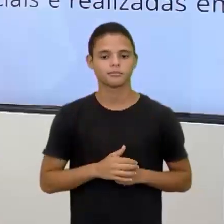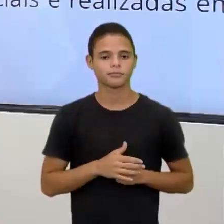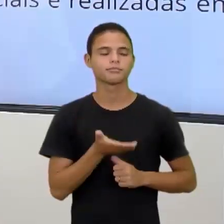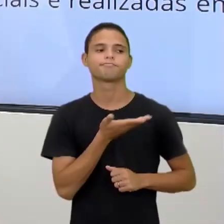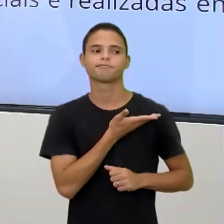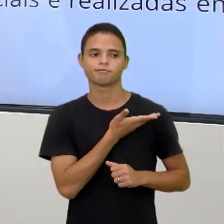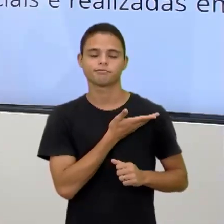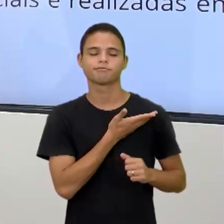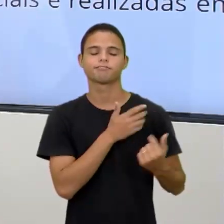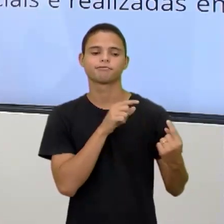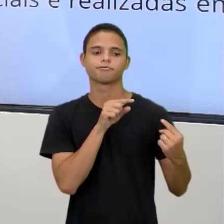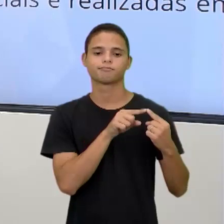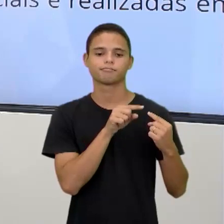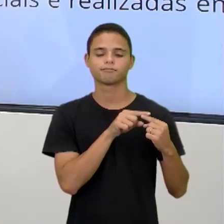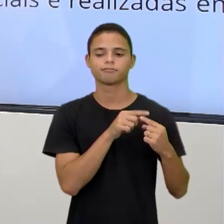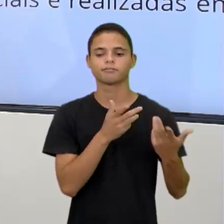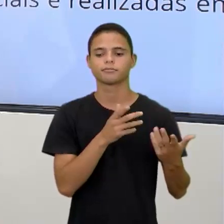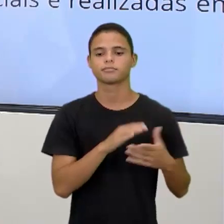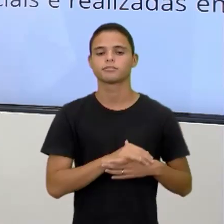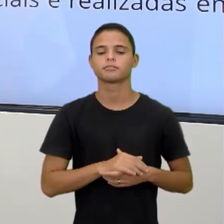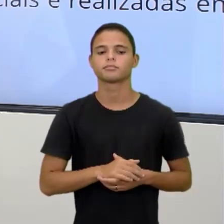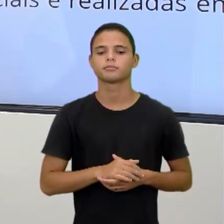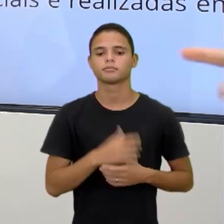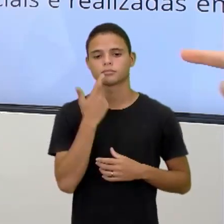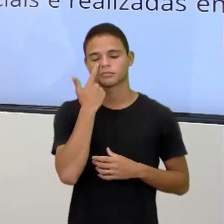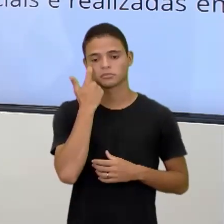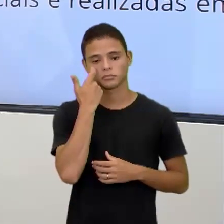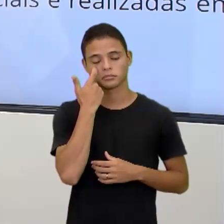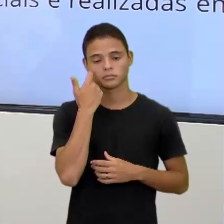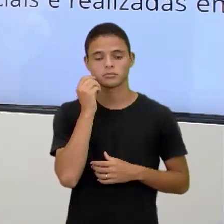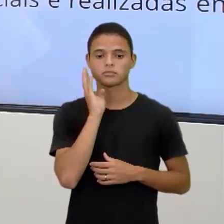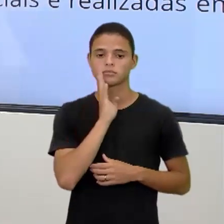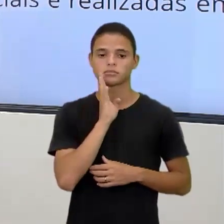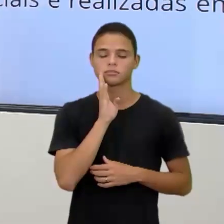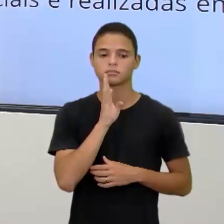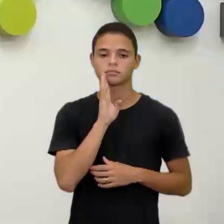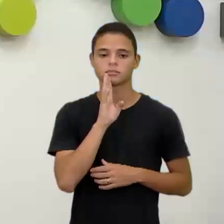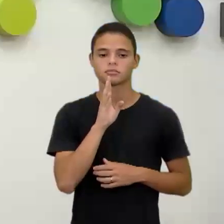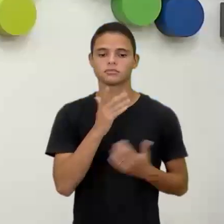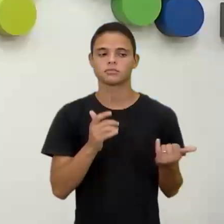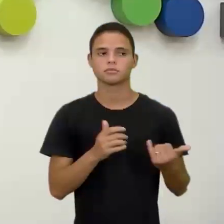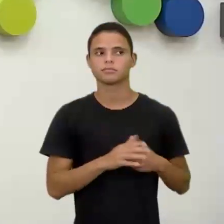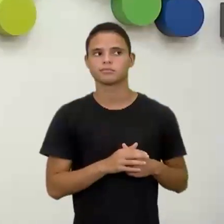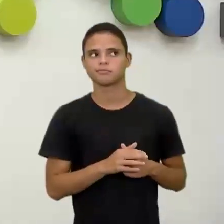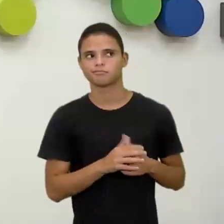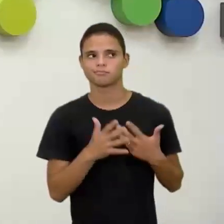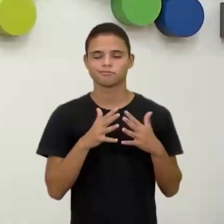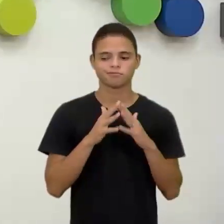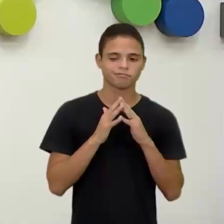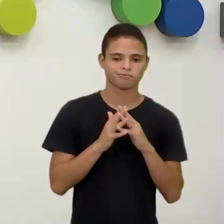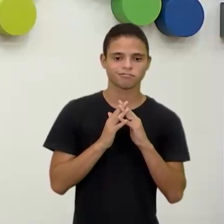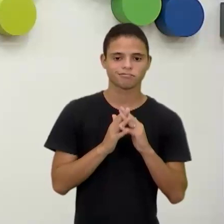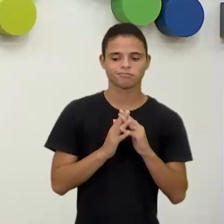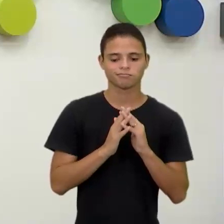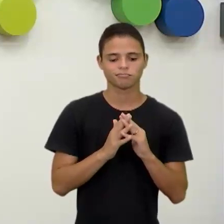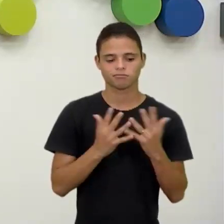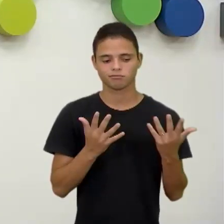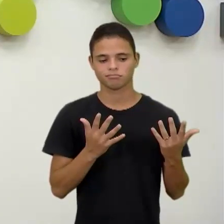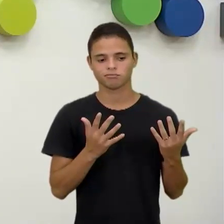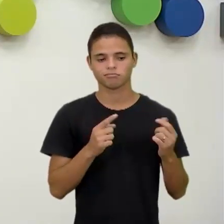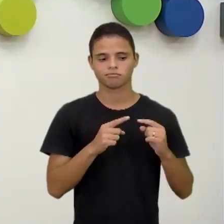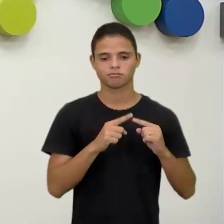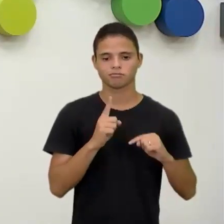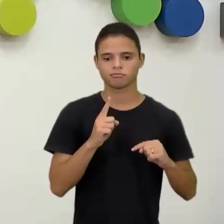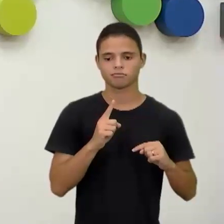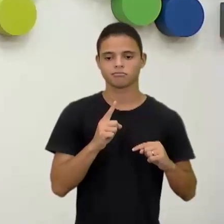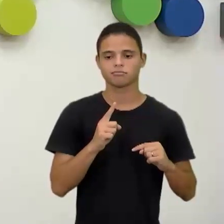engraçado, comunicativo e amigável. Eu queria ver e o legal aqui, ó, que ele não entrou em contradição, né? Que aí tem gente que entra em contradição.